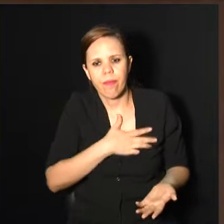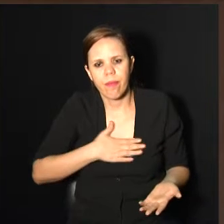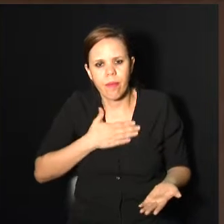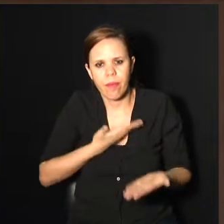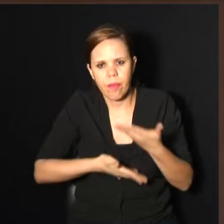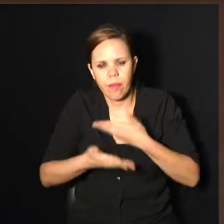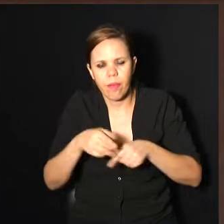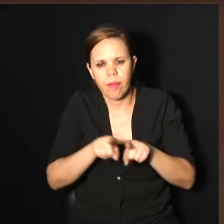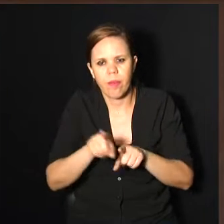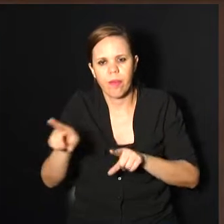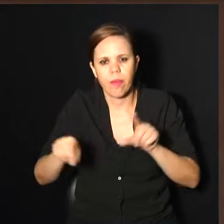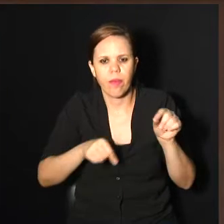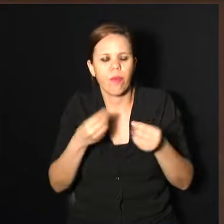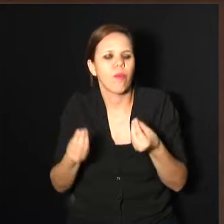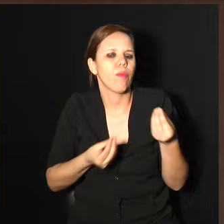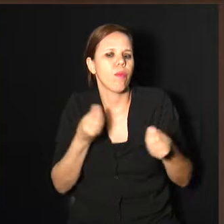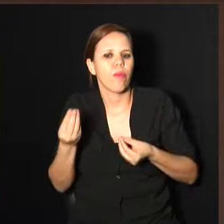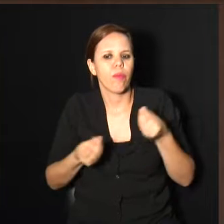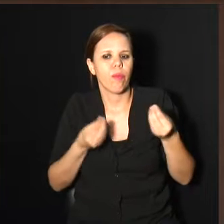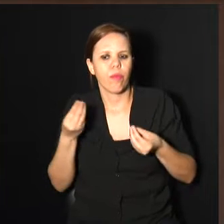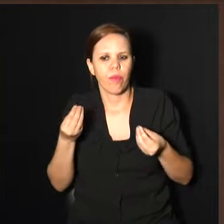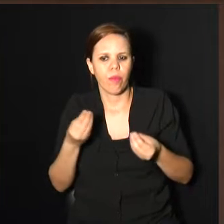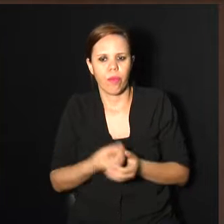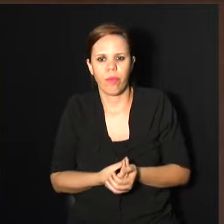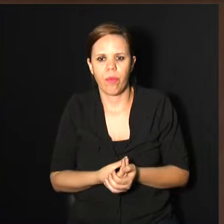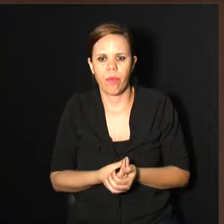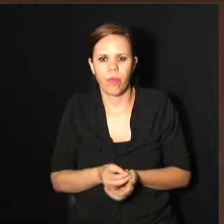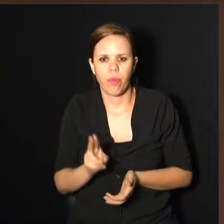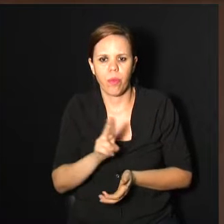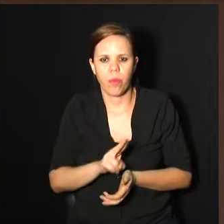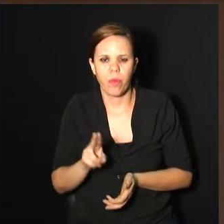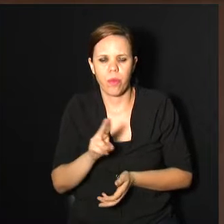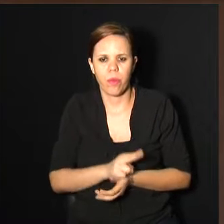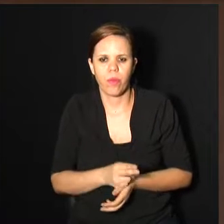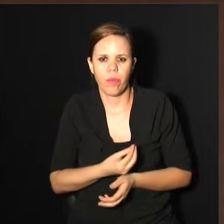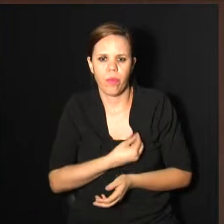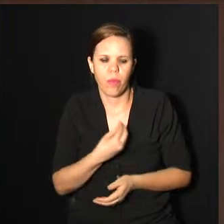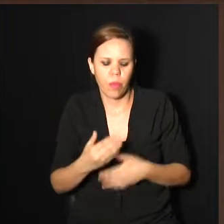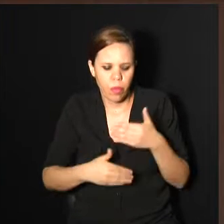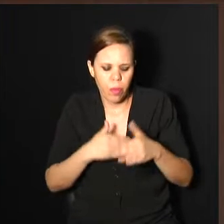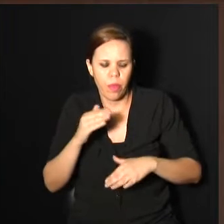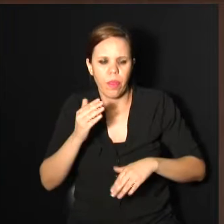inclusive, escolham como matéria na vida